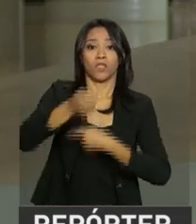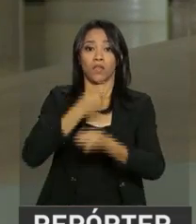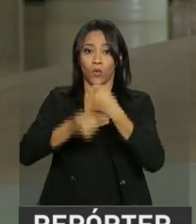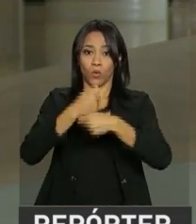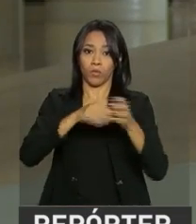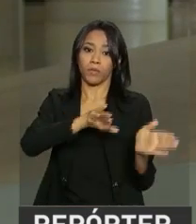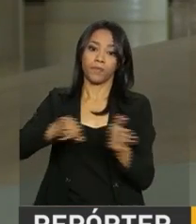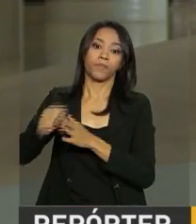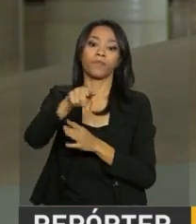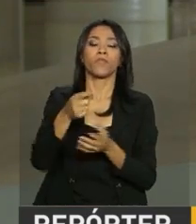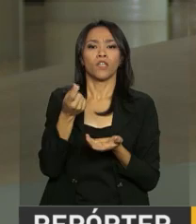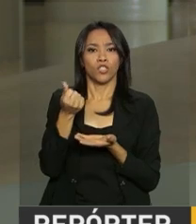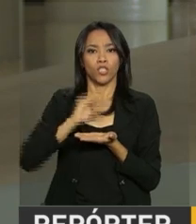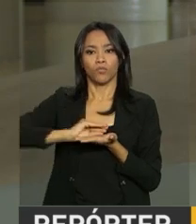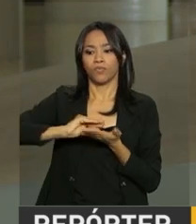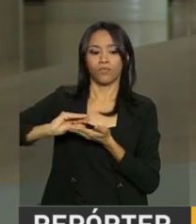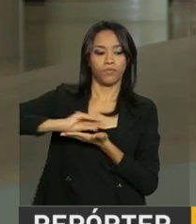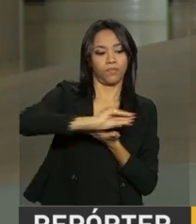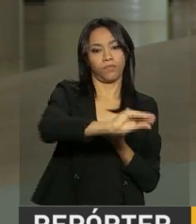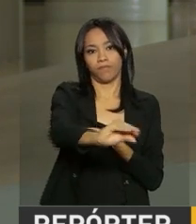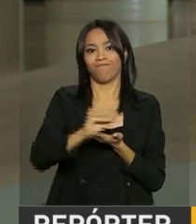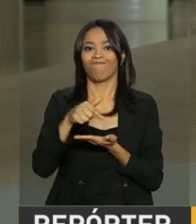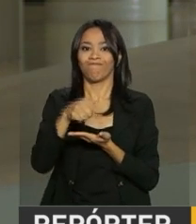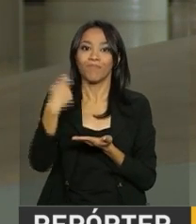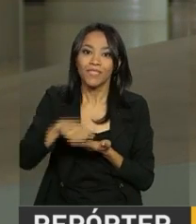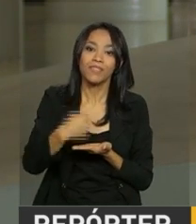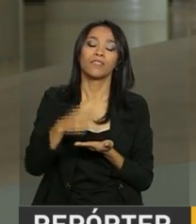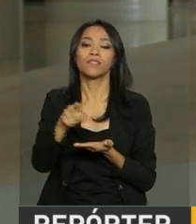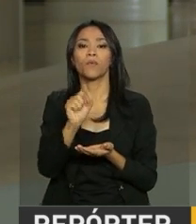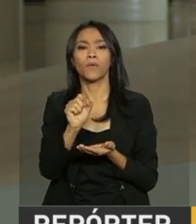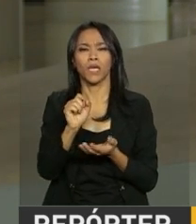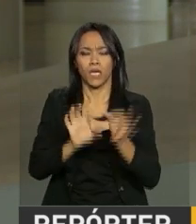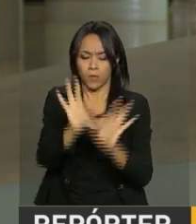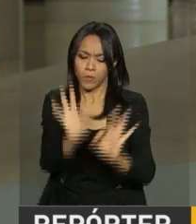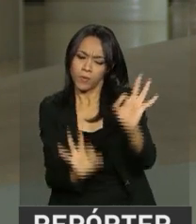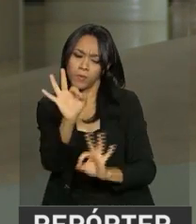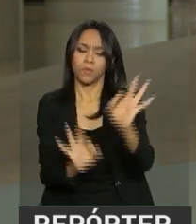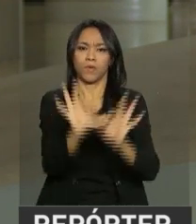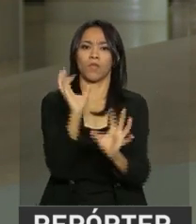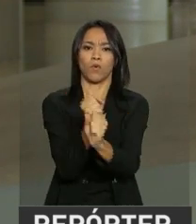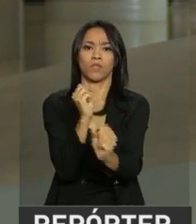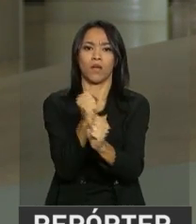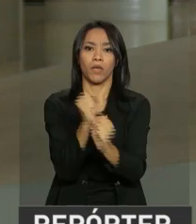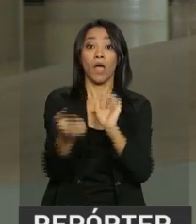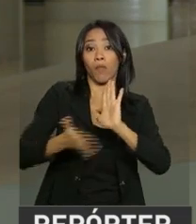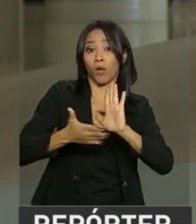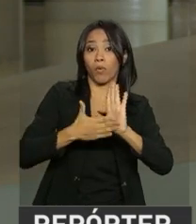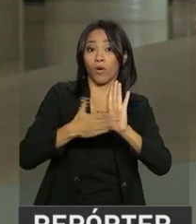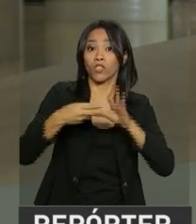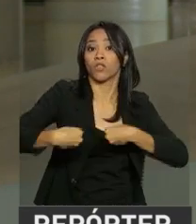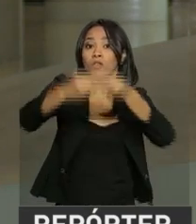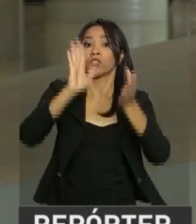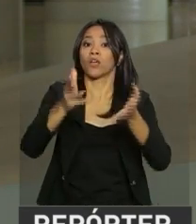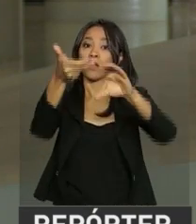a desvinculação de receitas na União permite ao governo fazer a execução do orçamento de forma mais livre a proposta que está na Câmara prevê